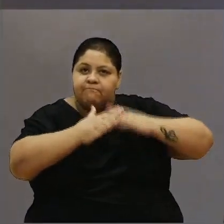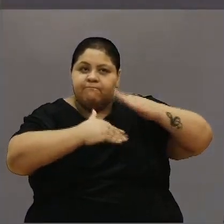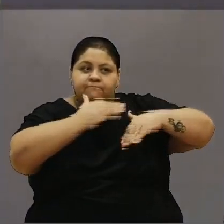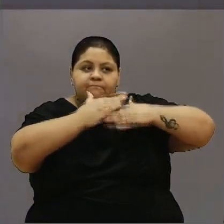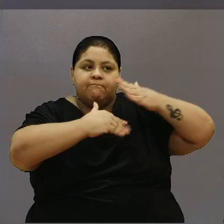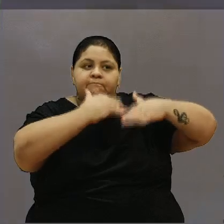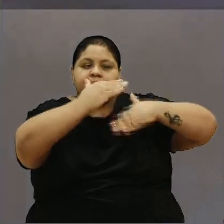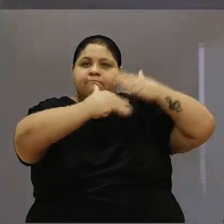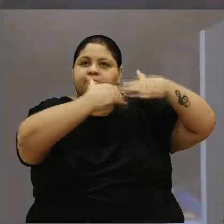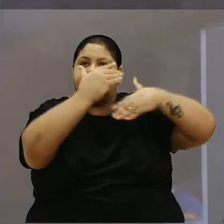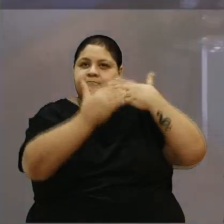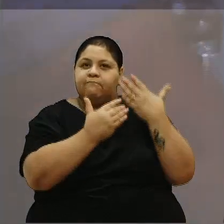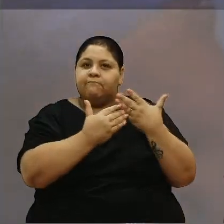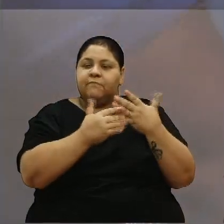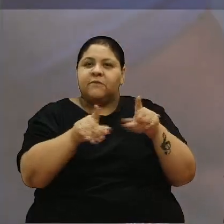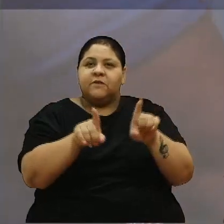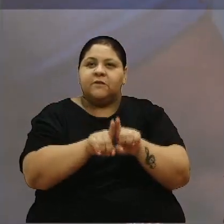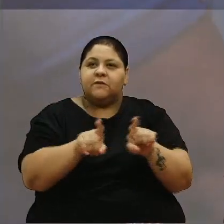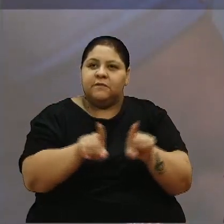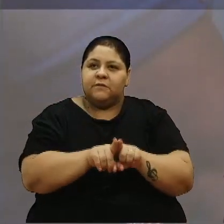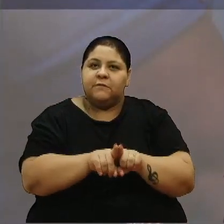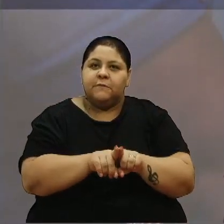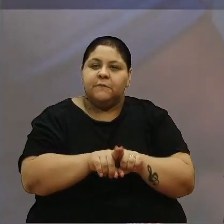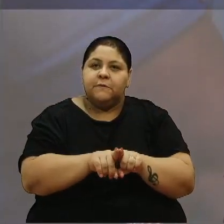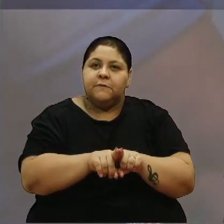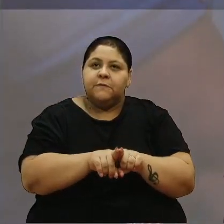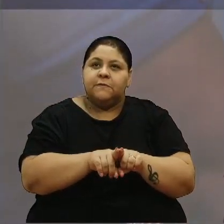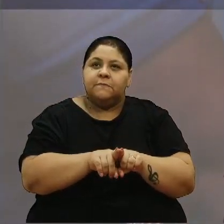de produtos e compostos.